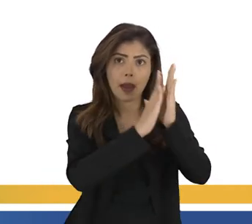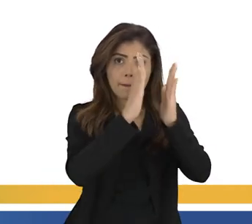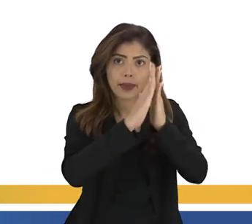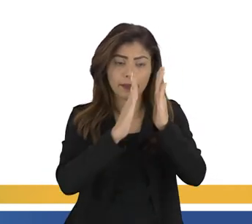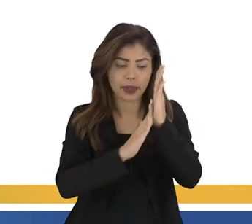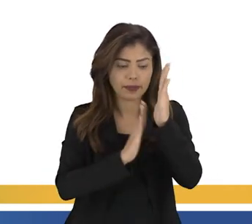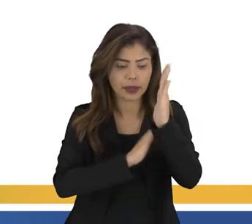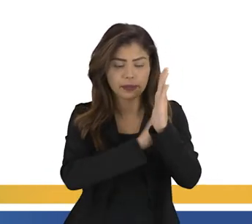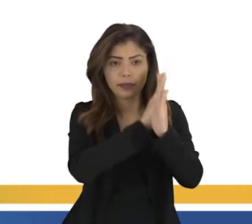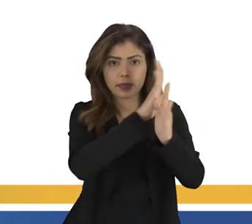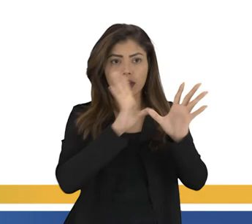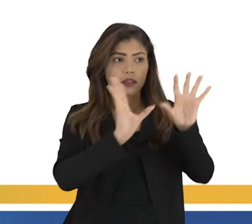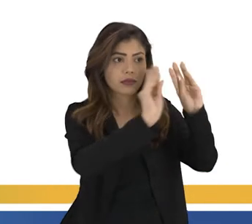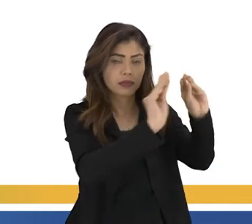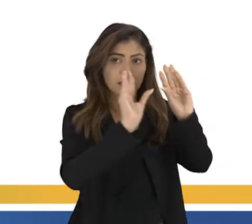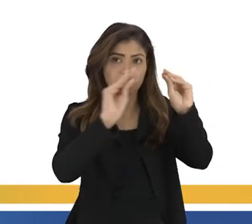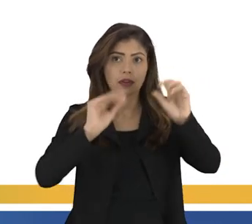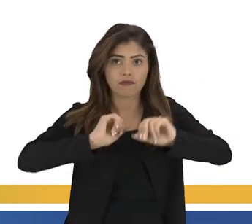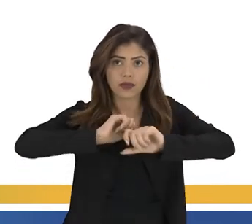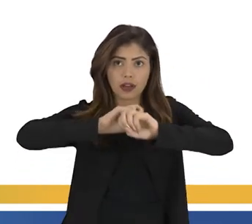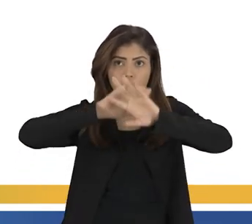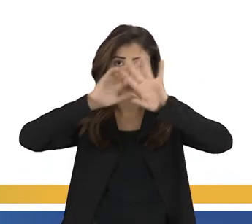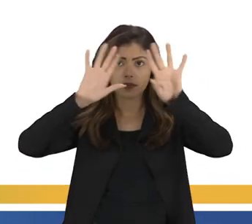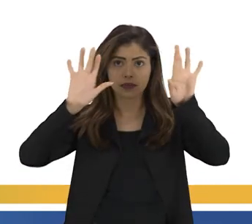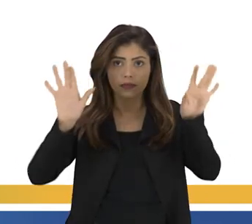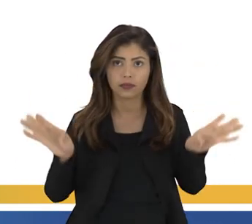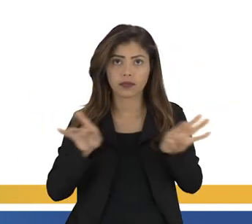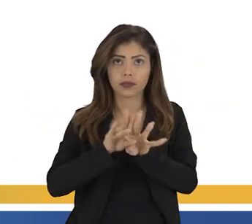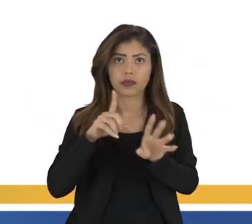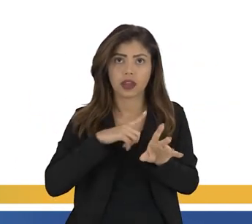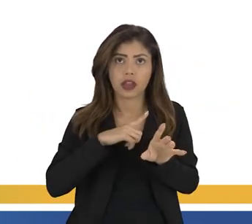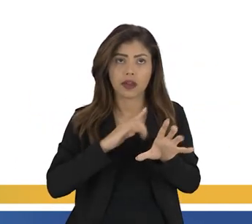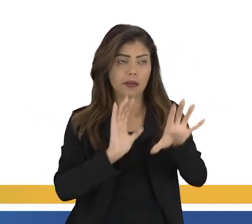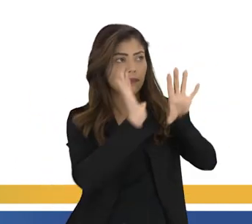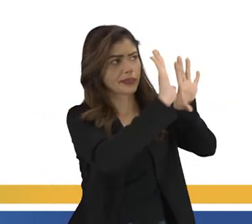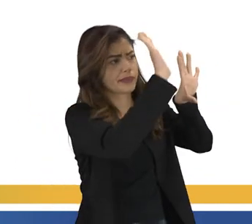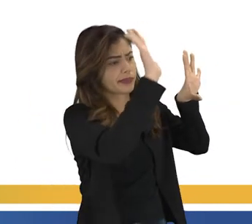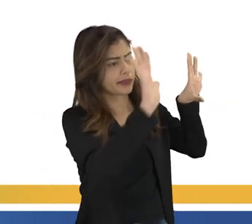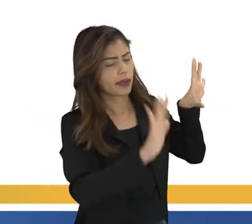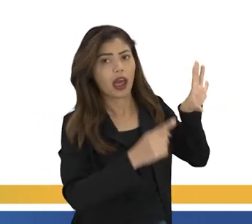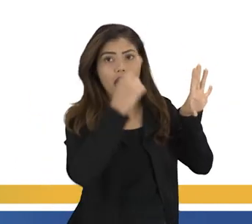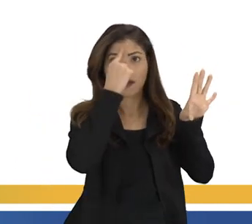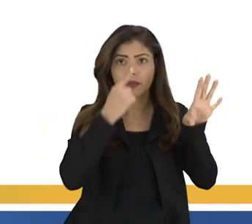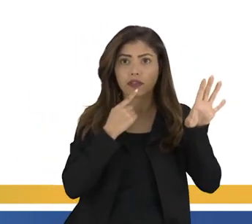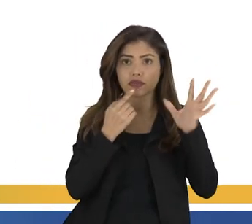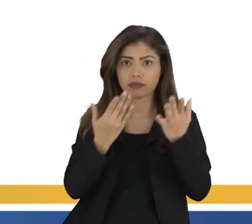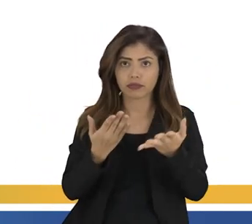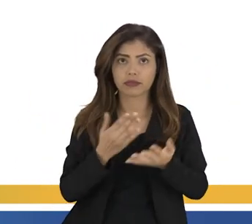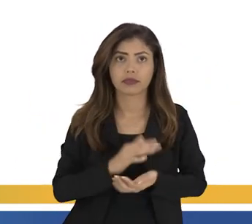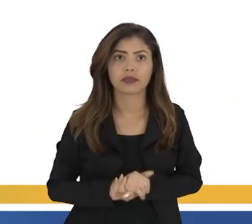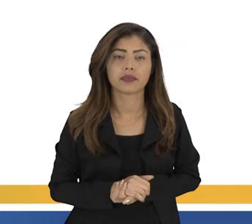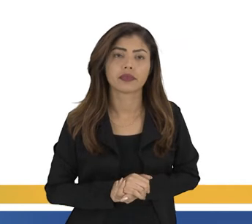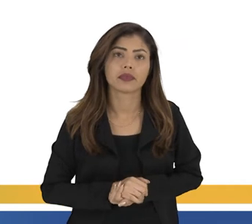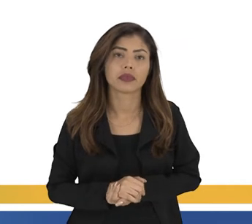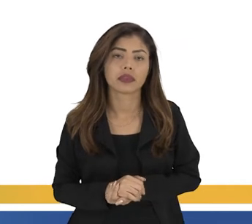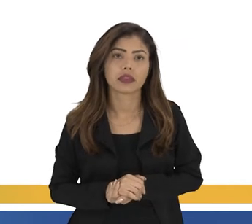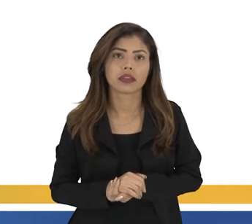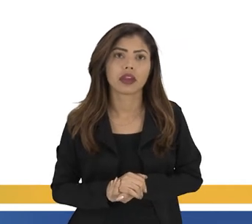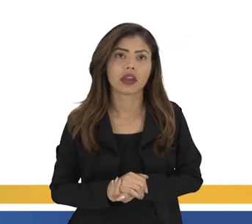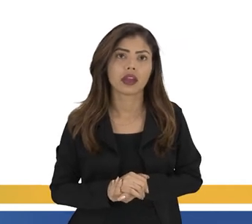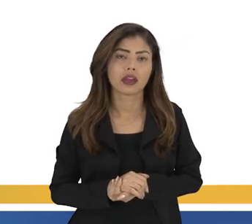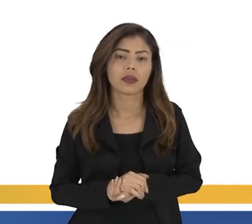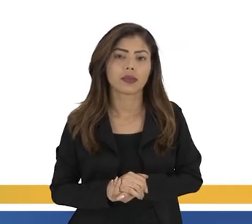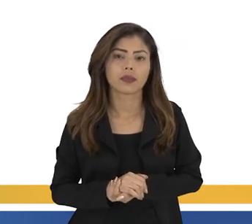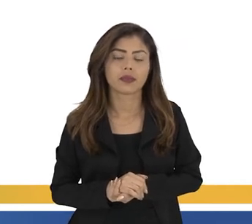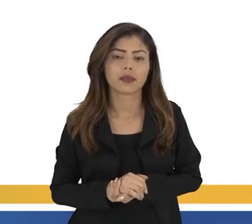decolagens de vários pedacinhos e conhece seus colagens montar ali uma imagem então era esse